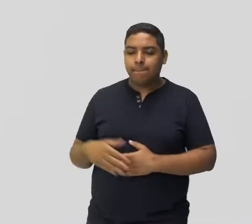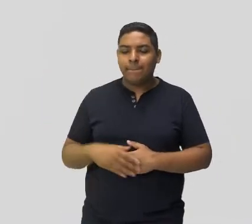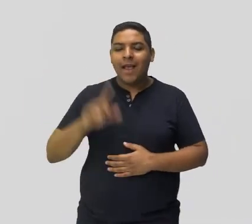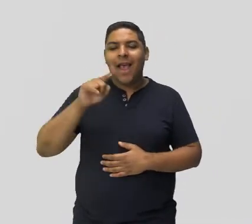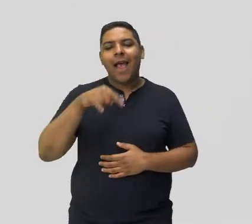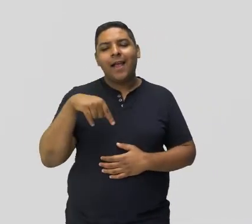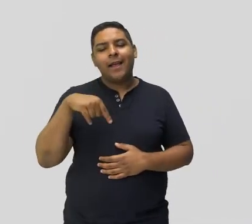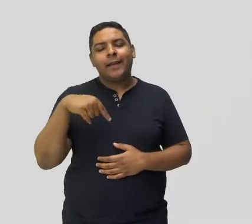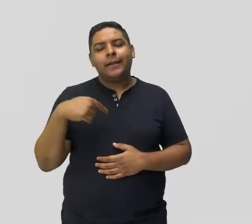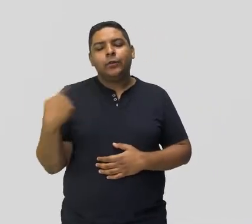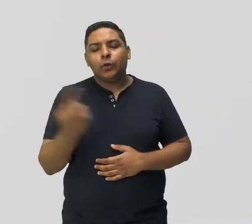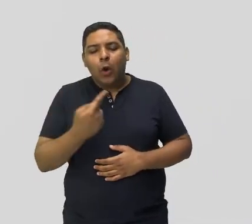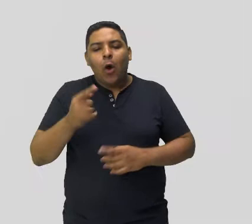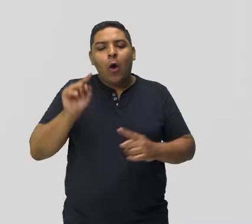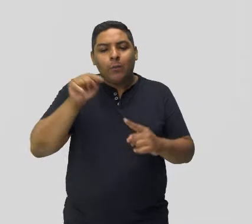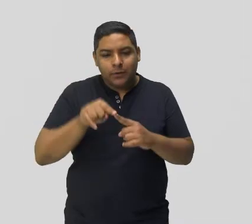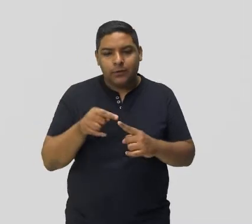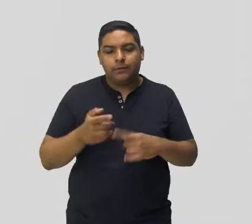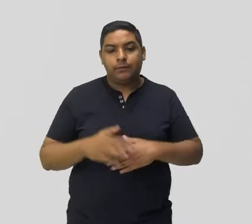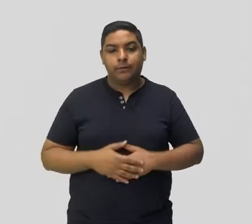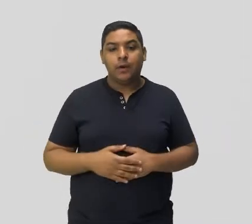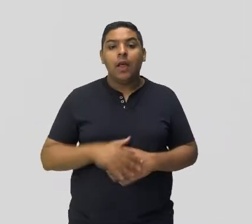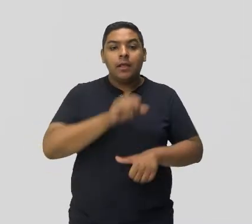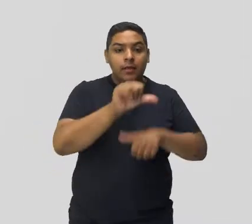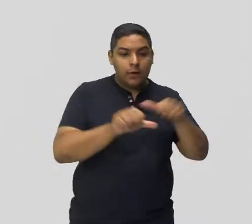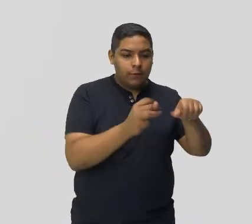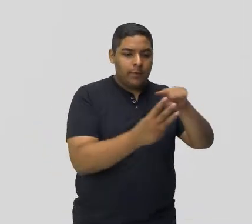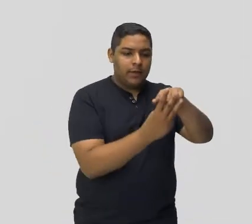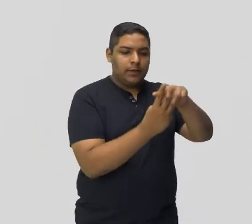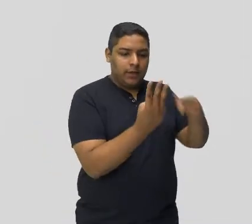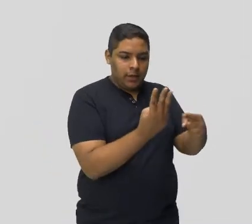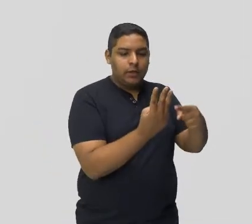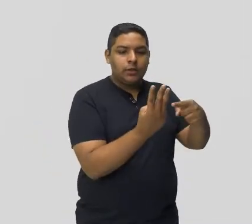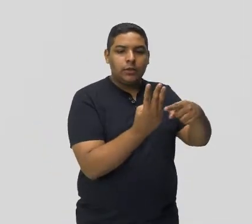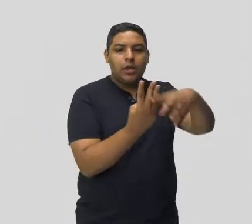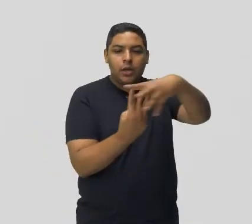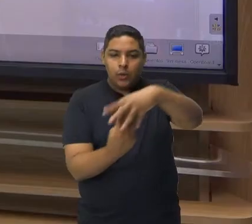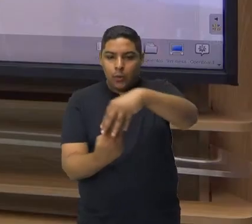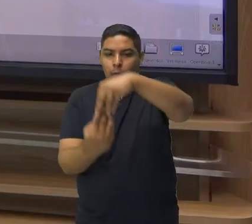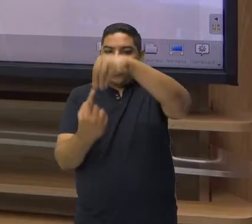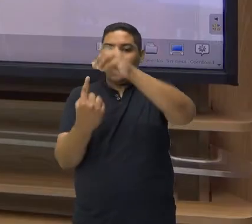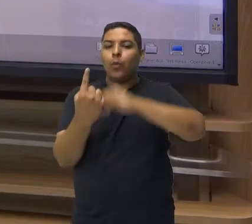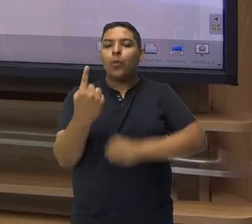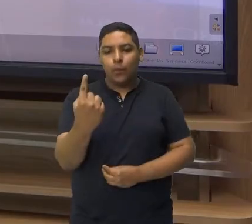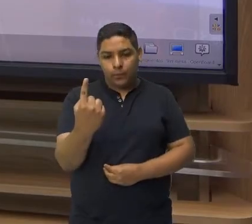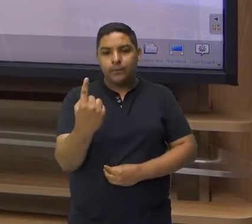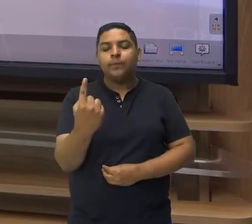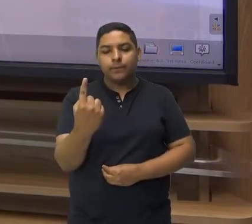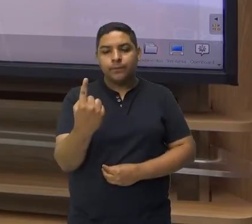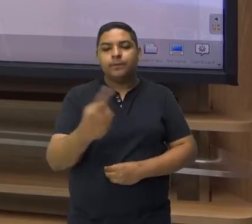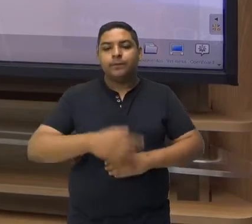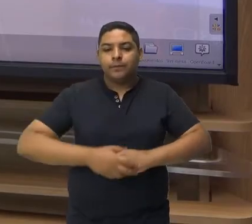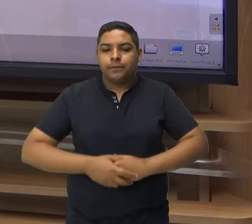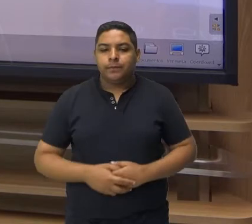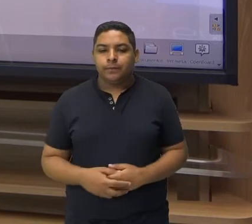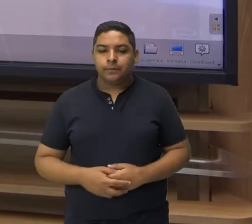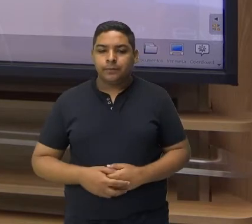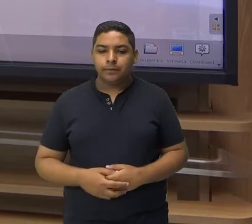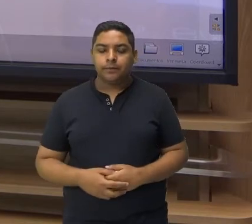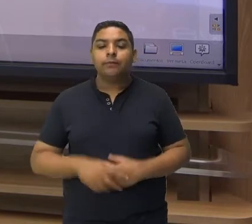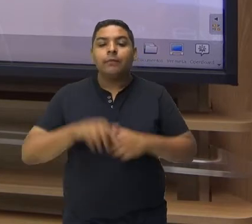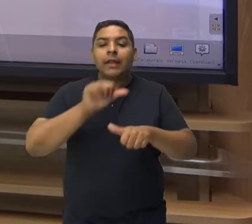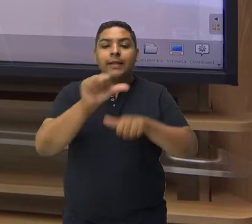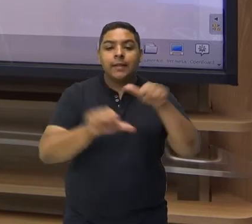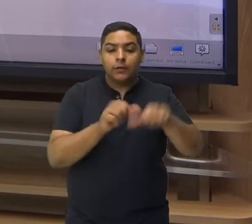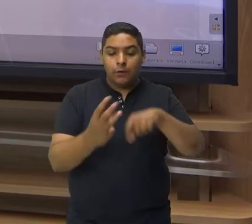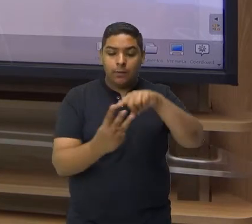objetivo, transformar três capacitores, ali no caso do nosso circuito, nós temos três capacitores, e nós vamos